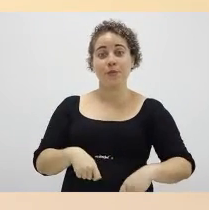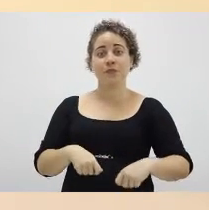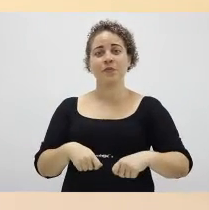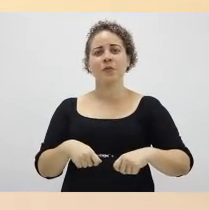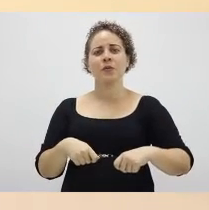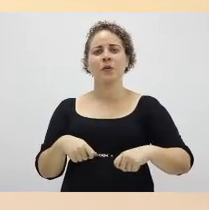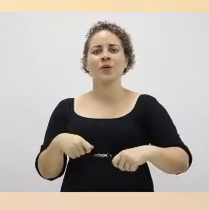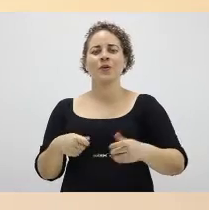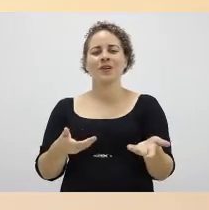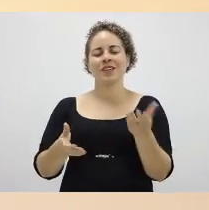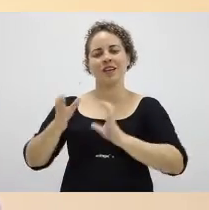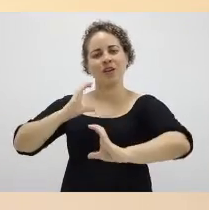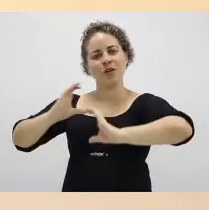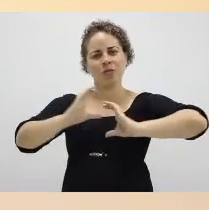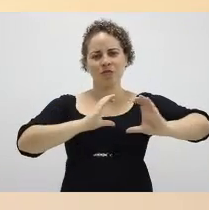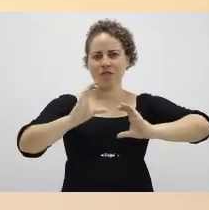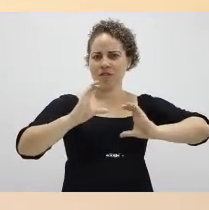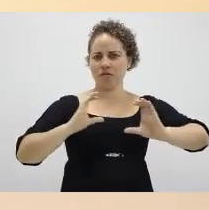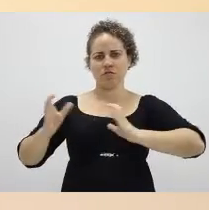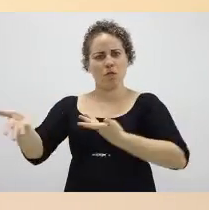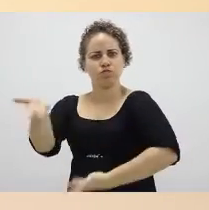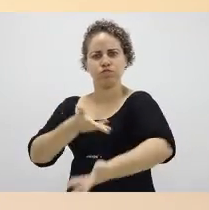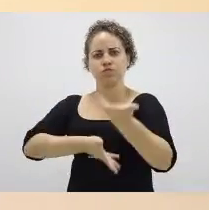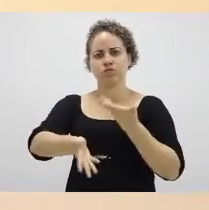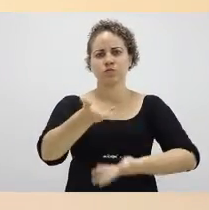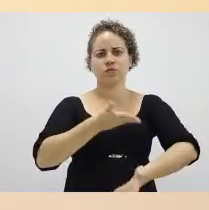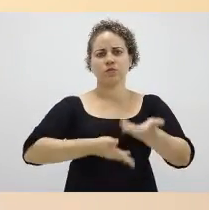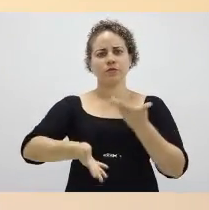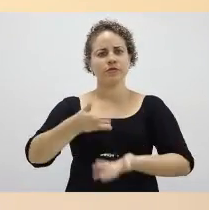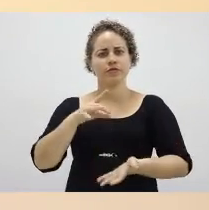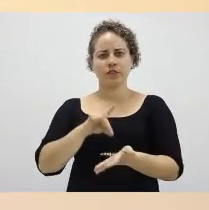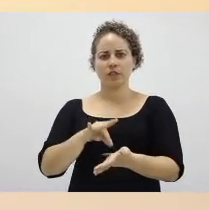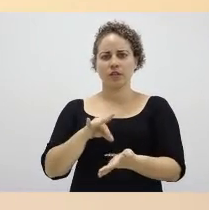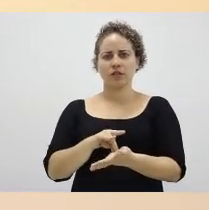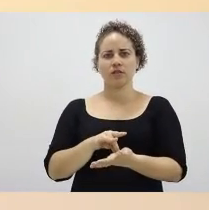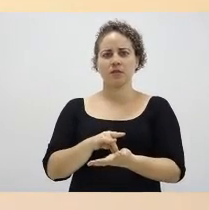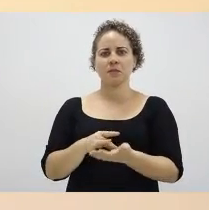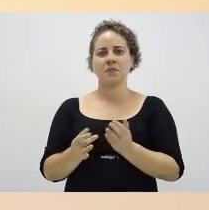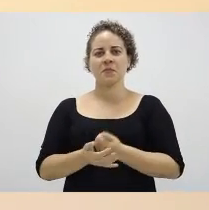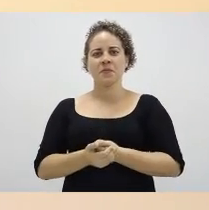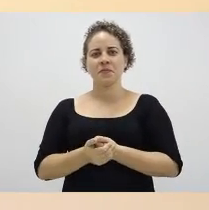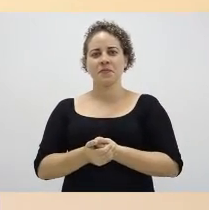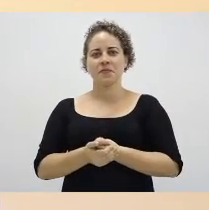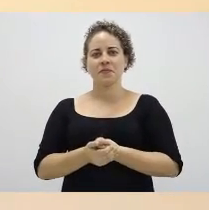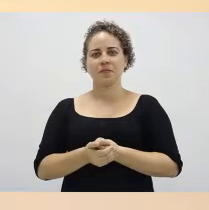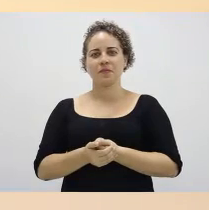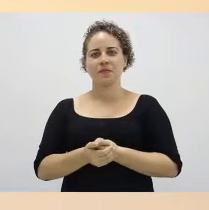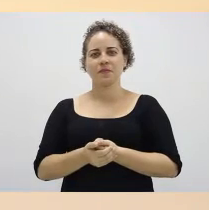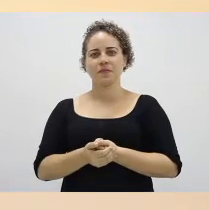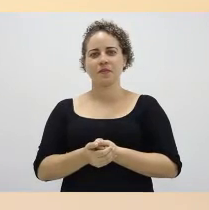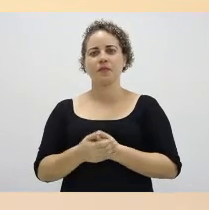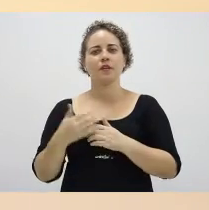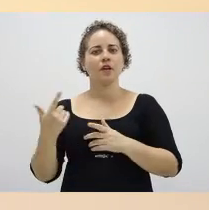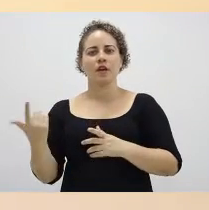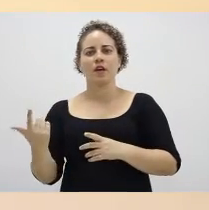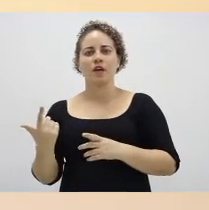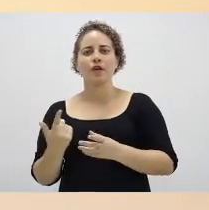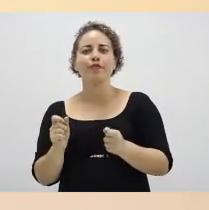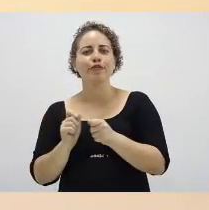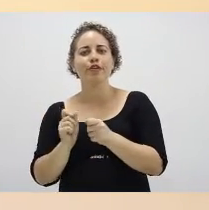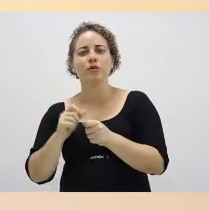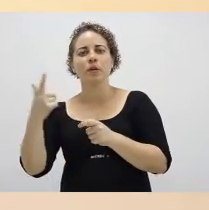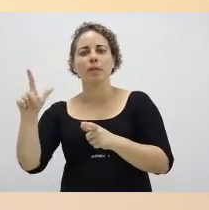uma comunicação em tempo real ou então em processamento secundário, ou seja,